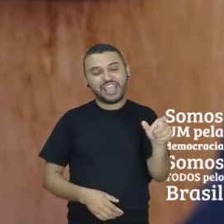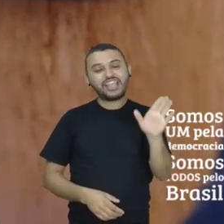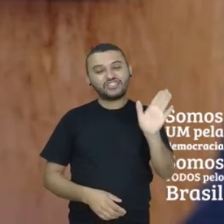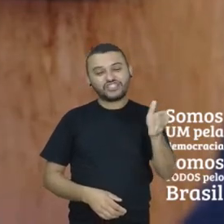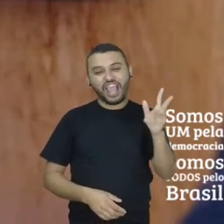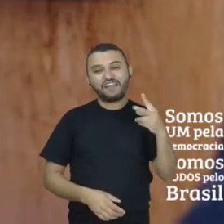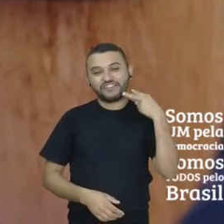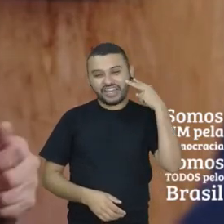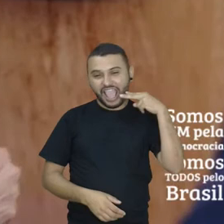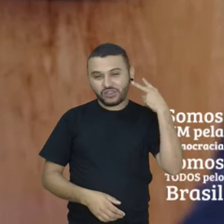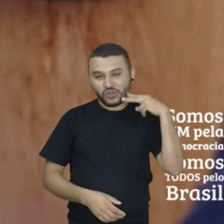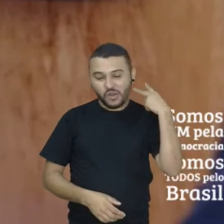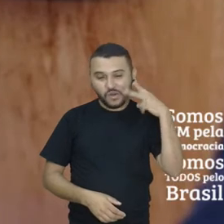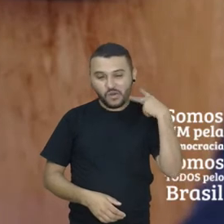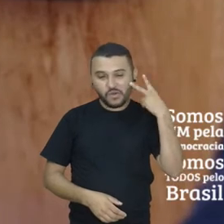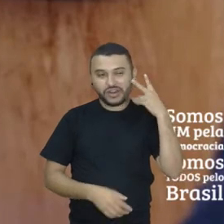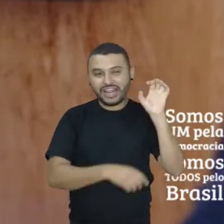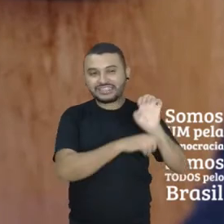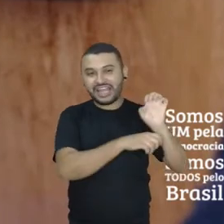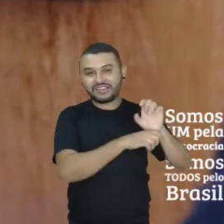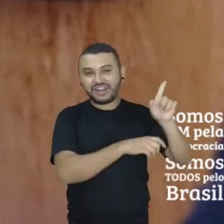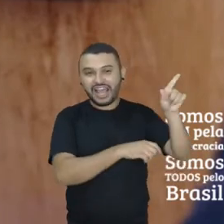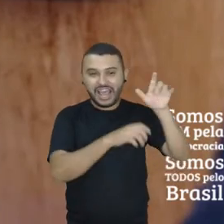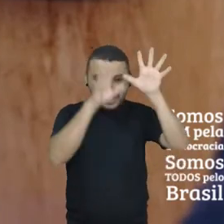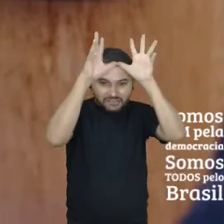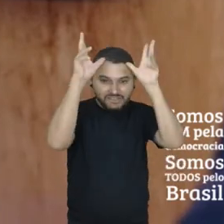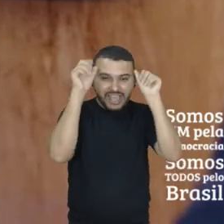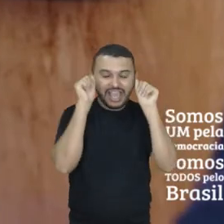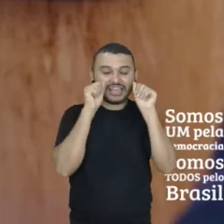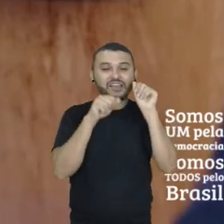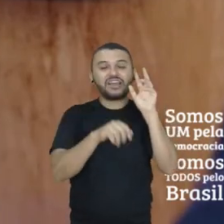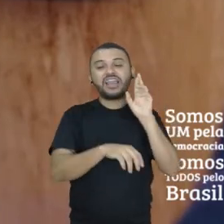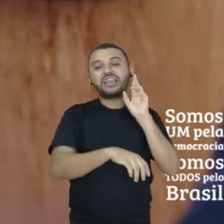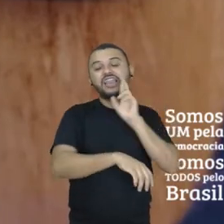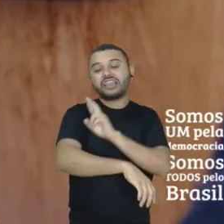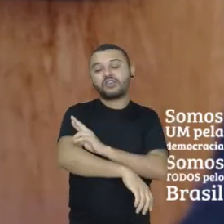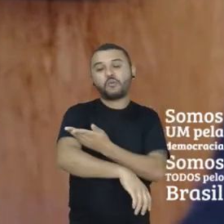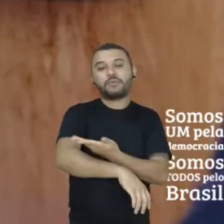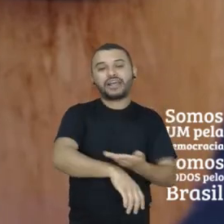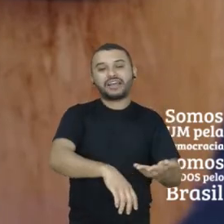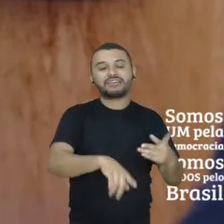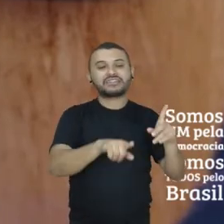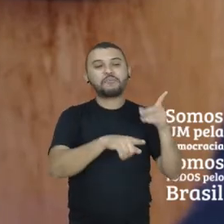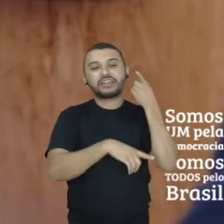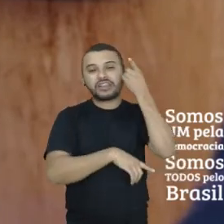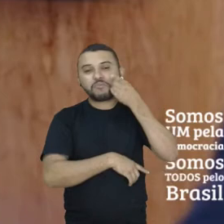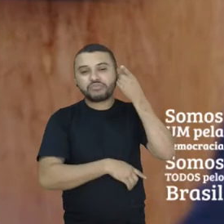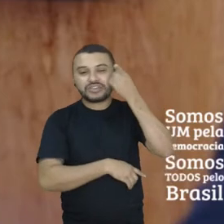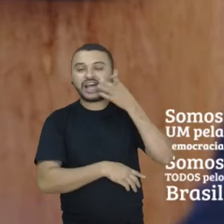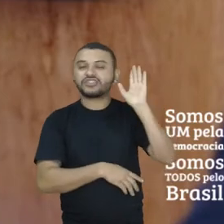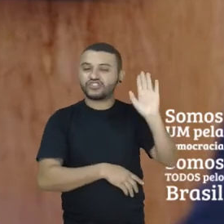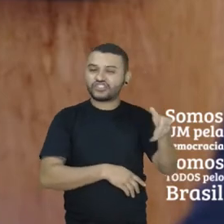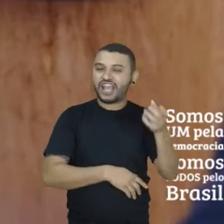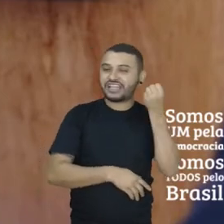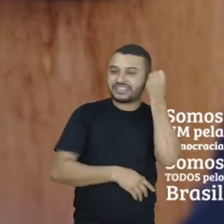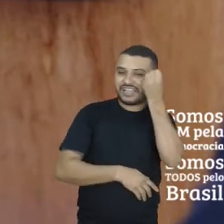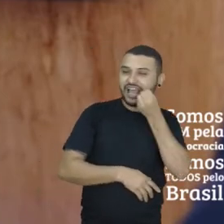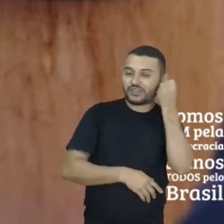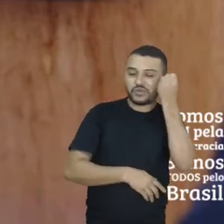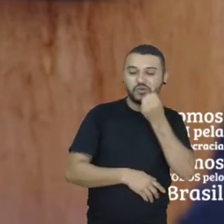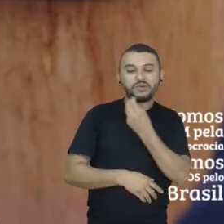vereadora no seu estado, no Acre, em Rio Branco. Foi deputada, foi senadora da República,